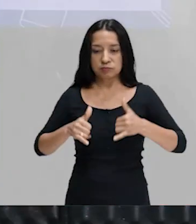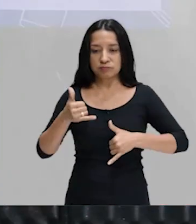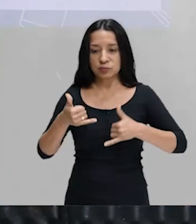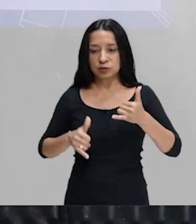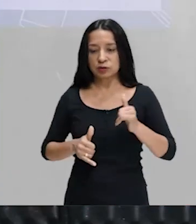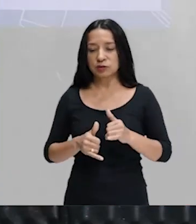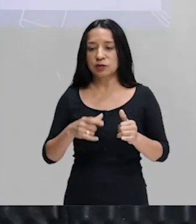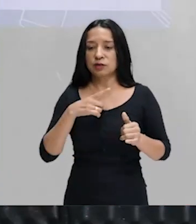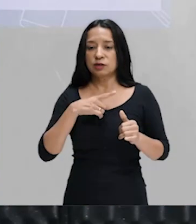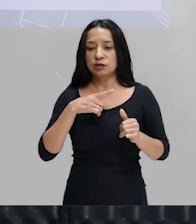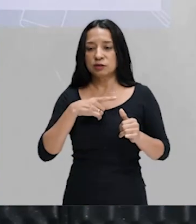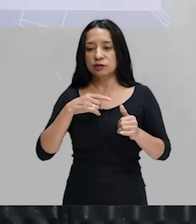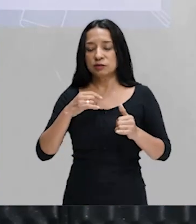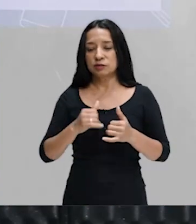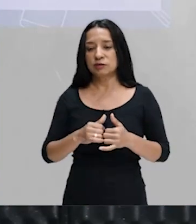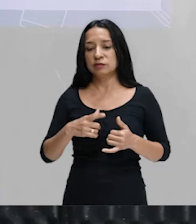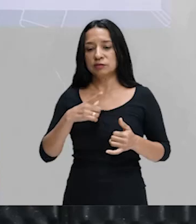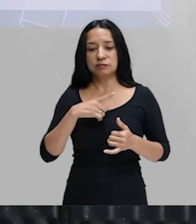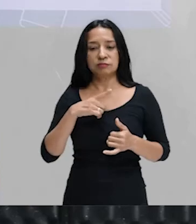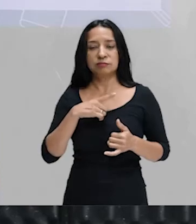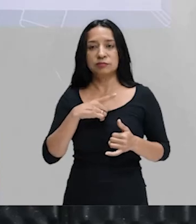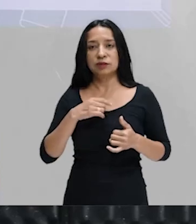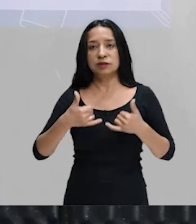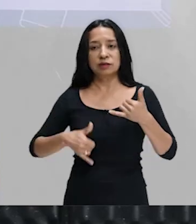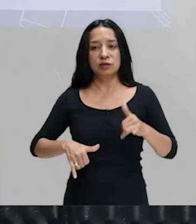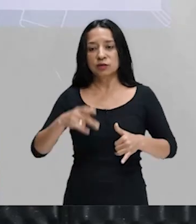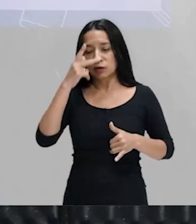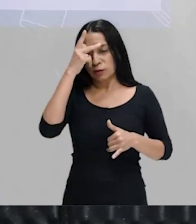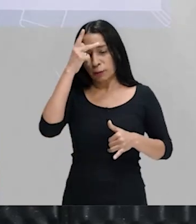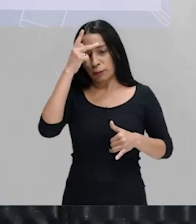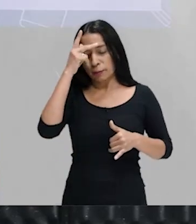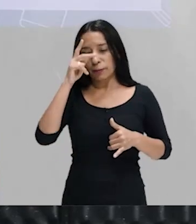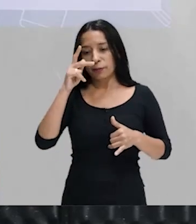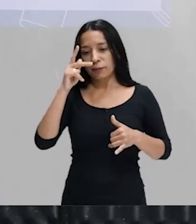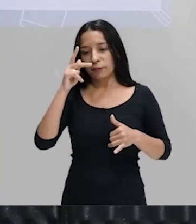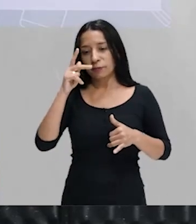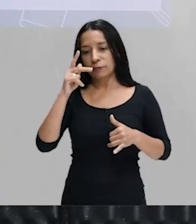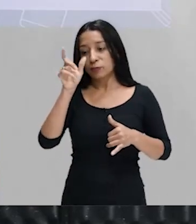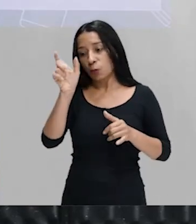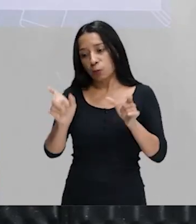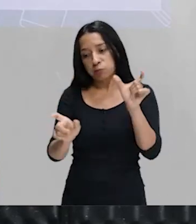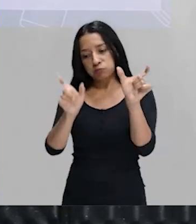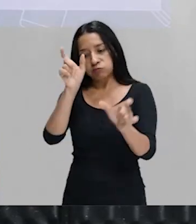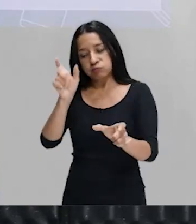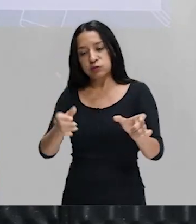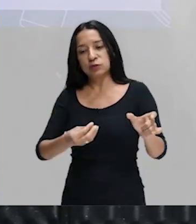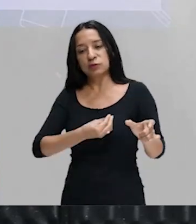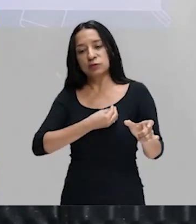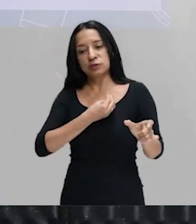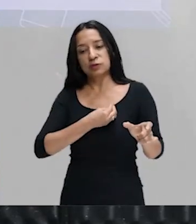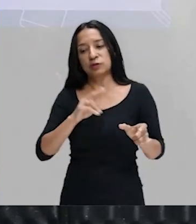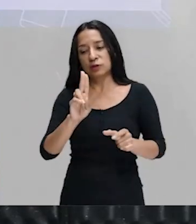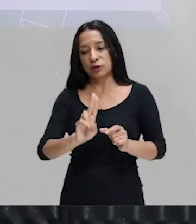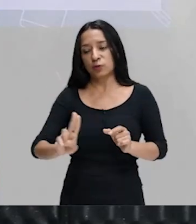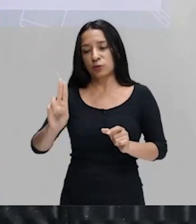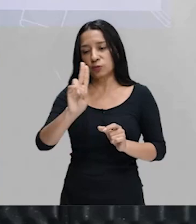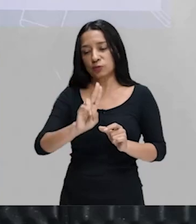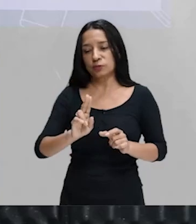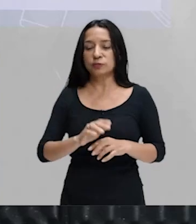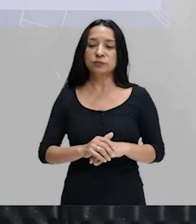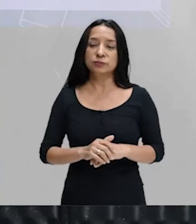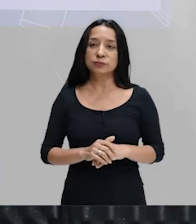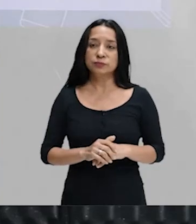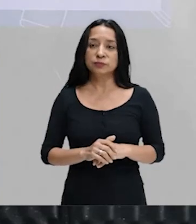que trazem energia, logicamente, para os indivíduos que a consomem, ok? Porque nós somos indivíduos